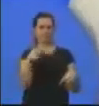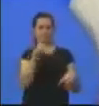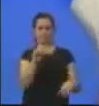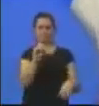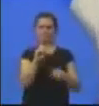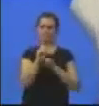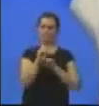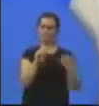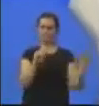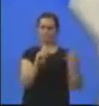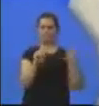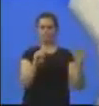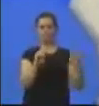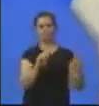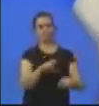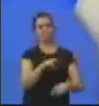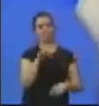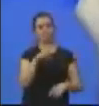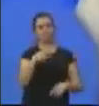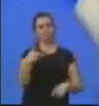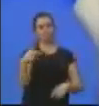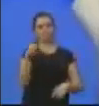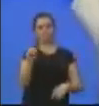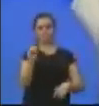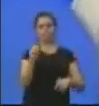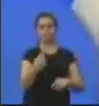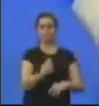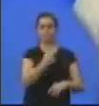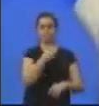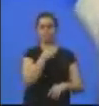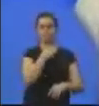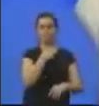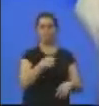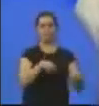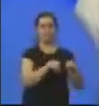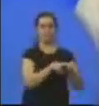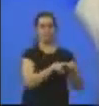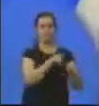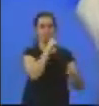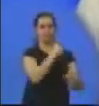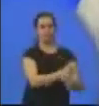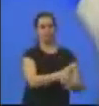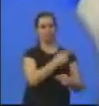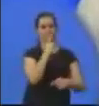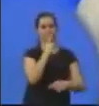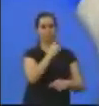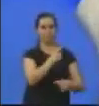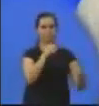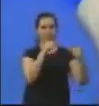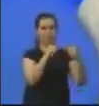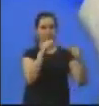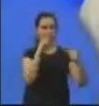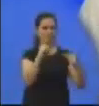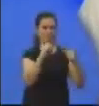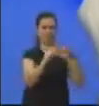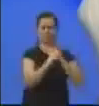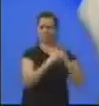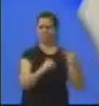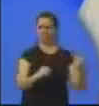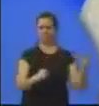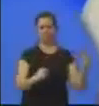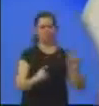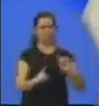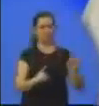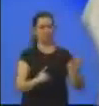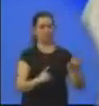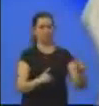posso colocar o x igual a zero e também não vou encontrar a resposta igual a zero. Então, ali eu não encontro zero.